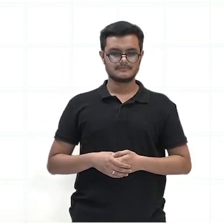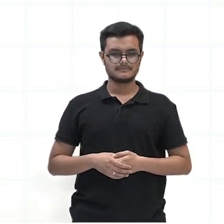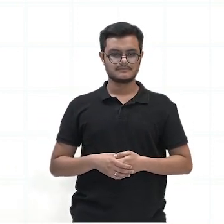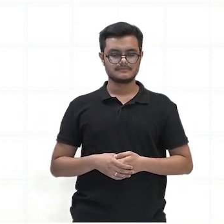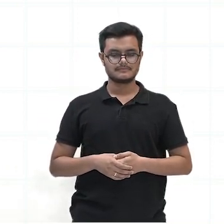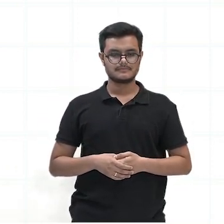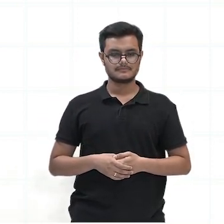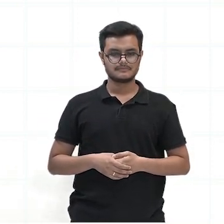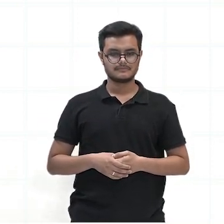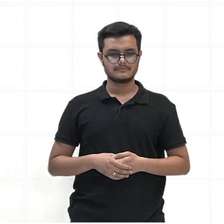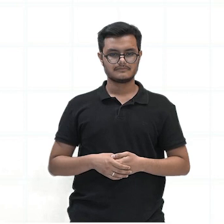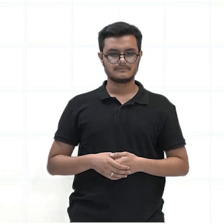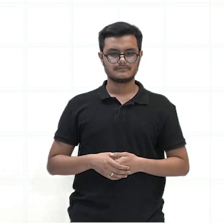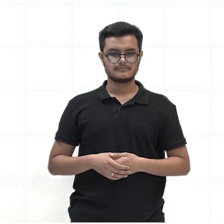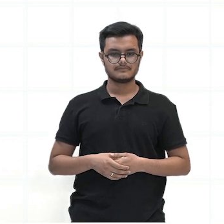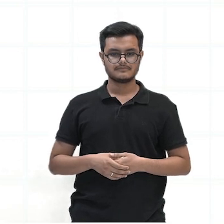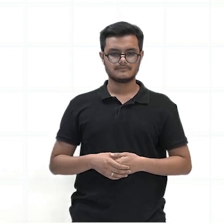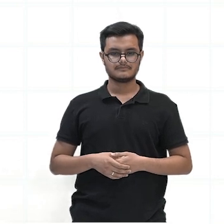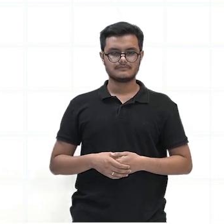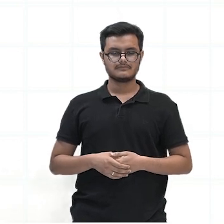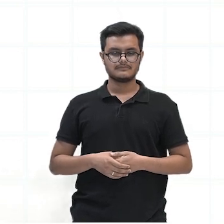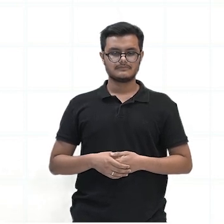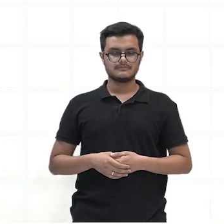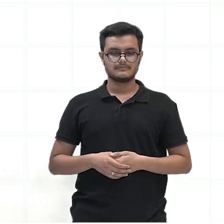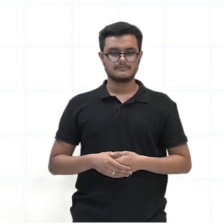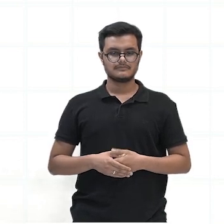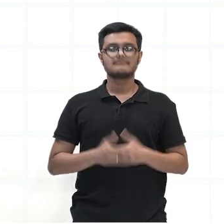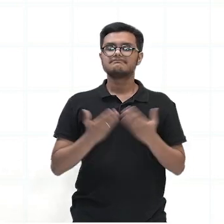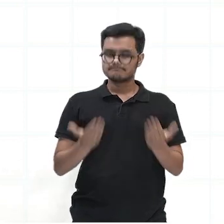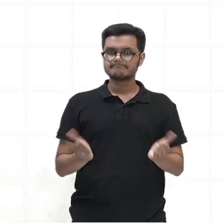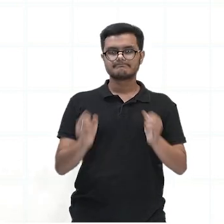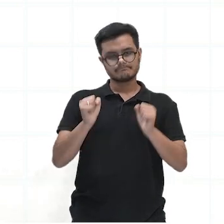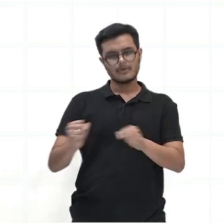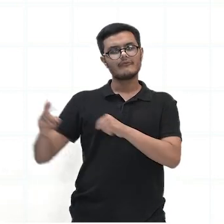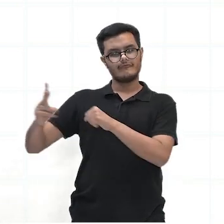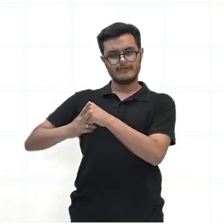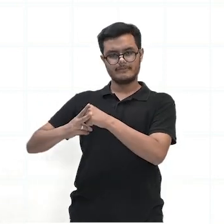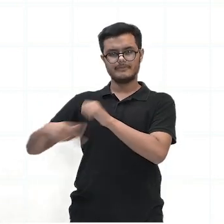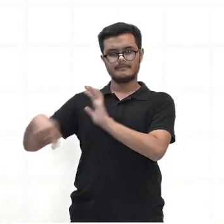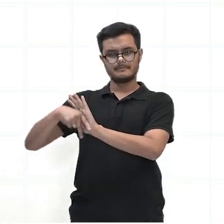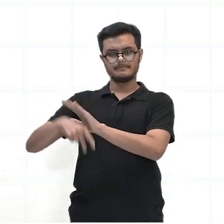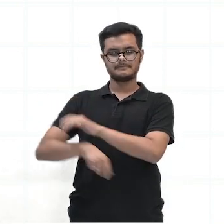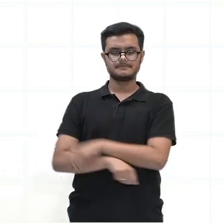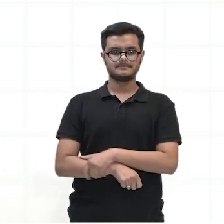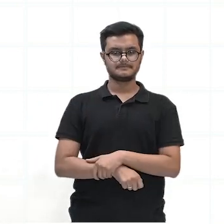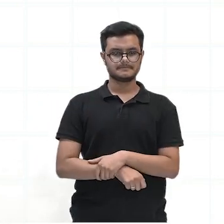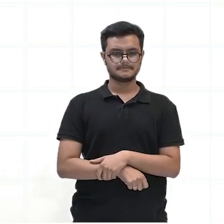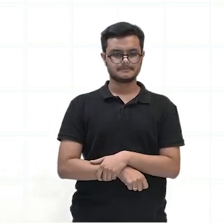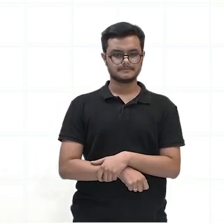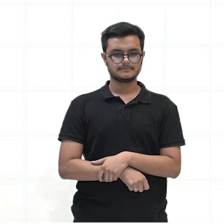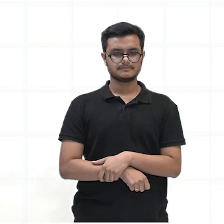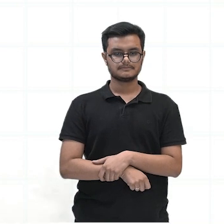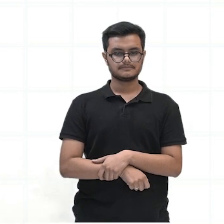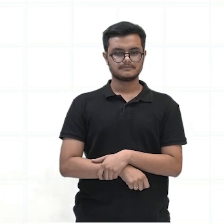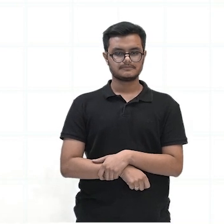acordamos. Então, wake up também é mais um irregular verb. Verbo